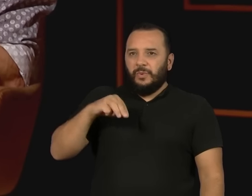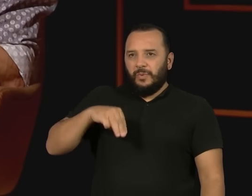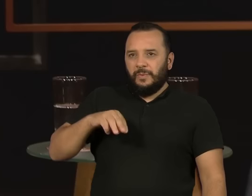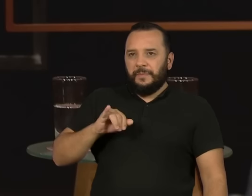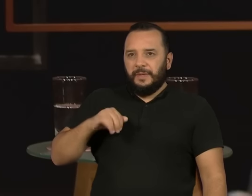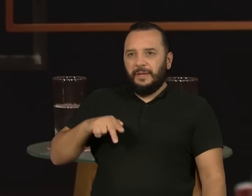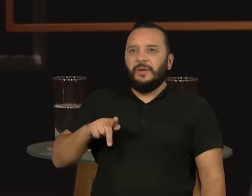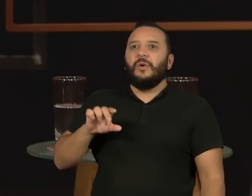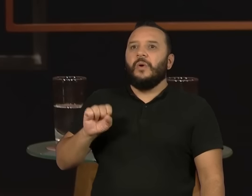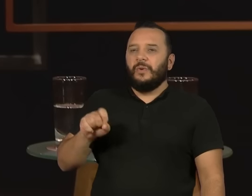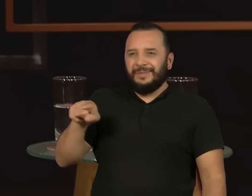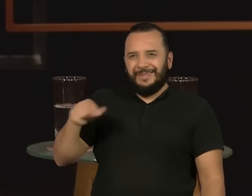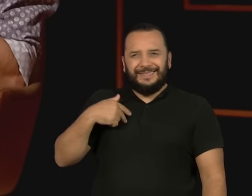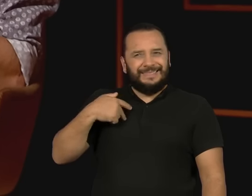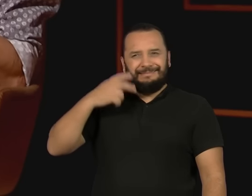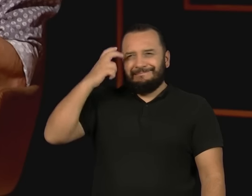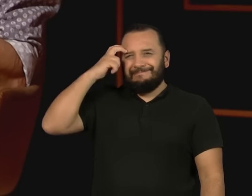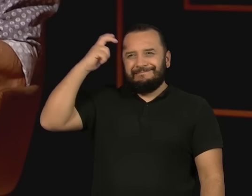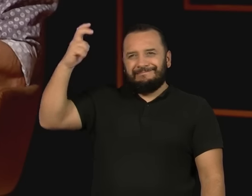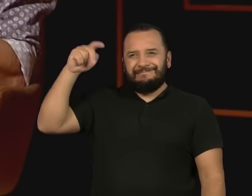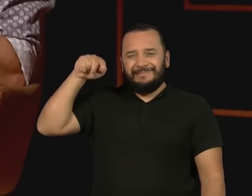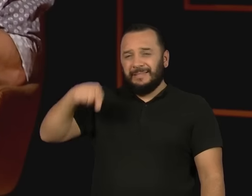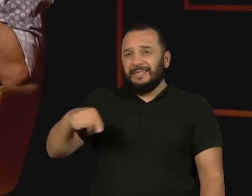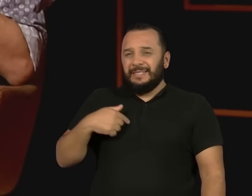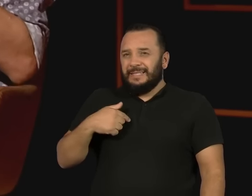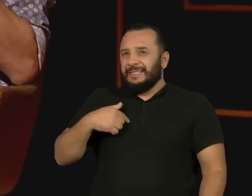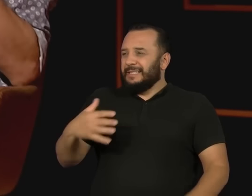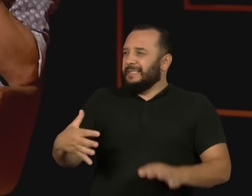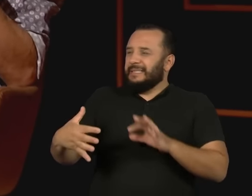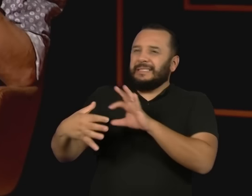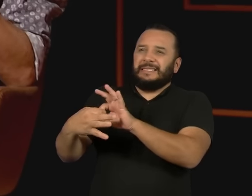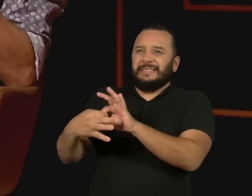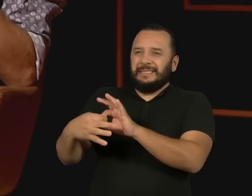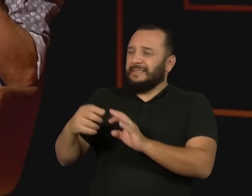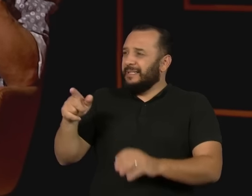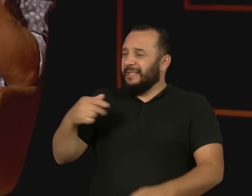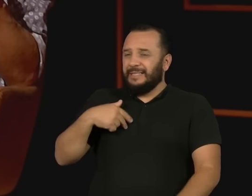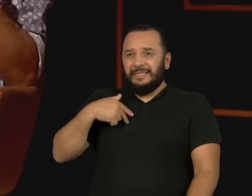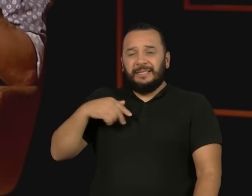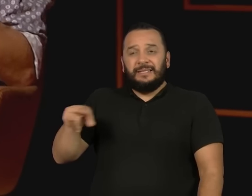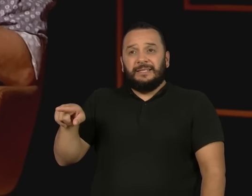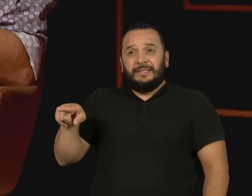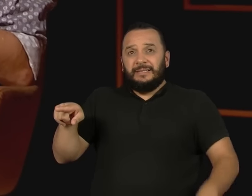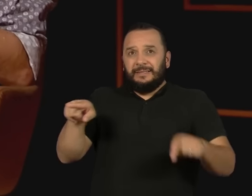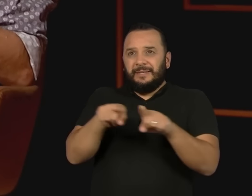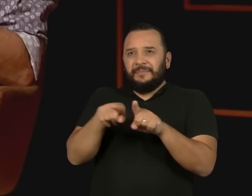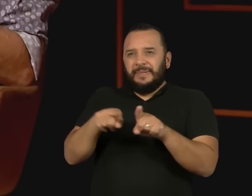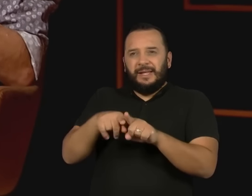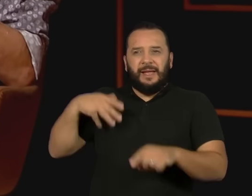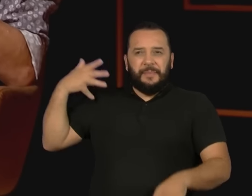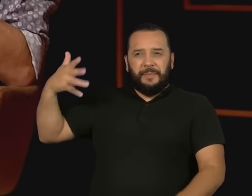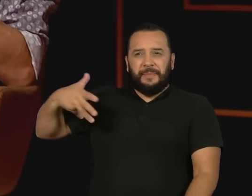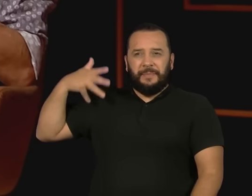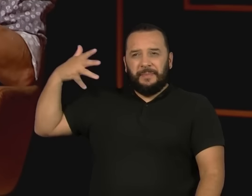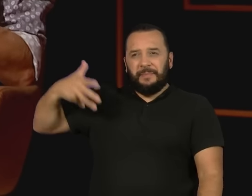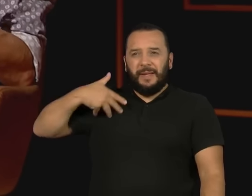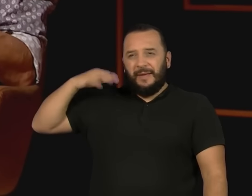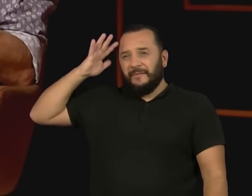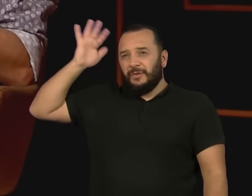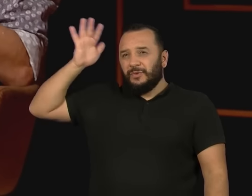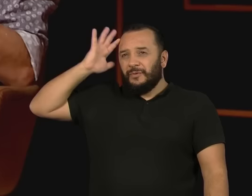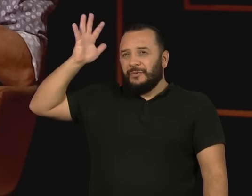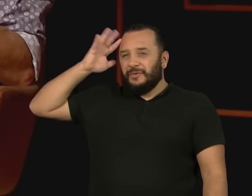Allen, né? Ele tinha uma coisa com a prosa dele e de filosofar em